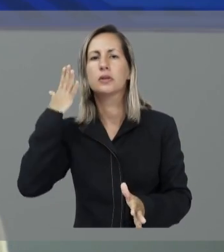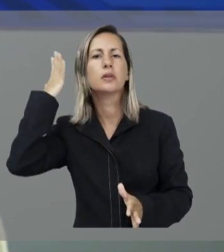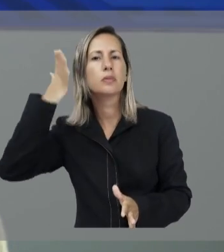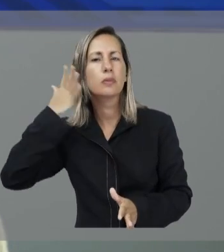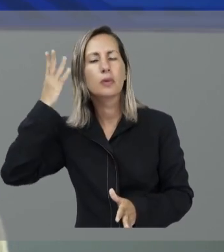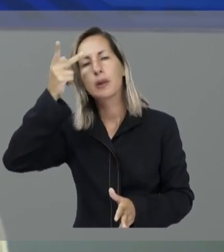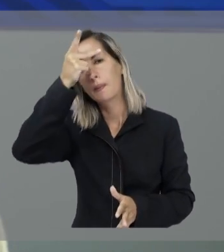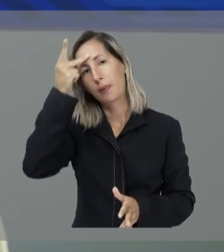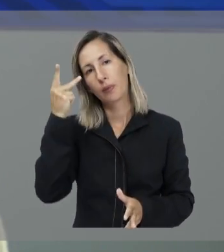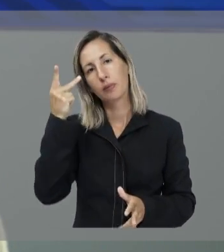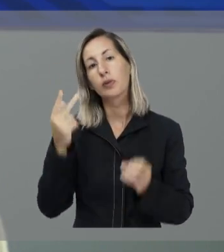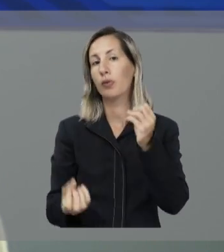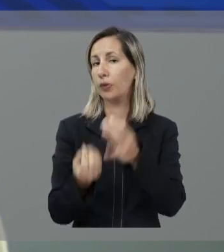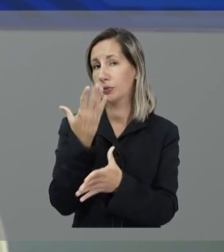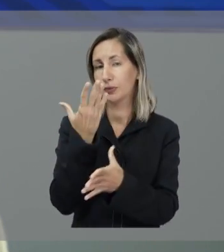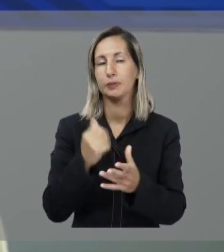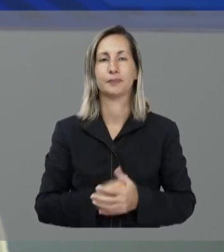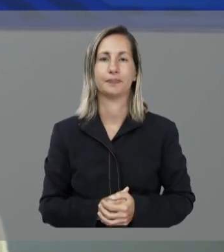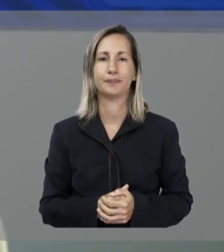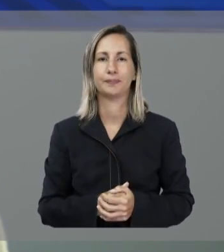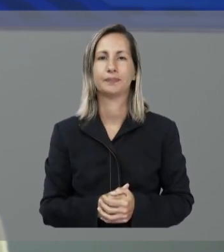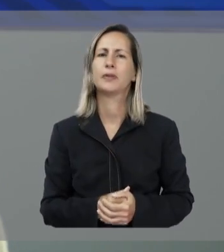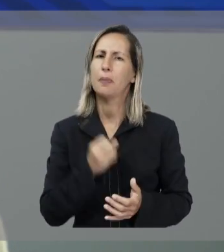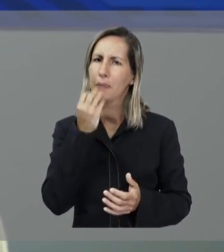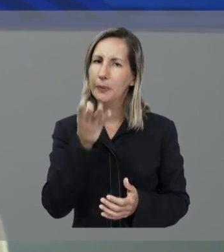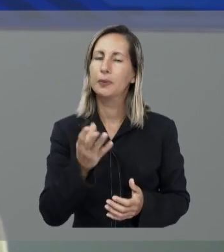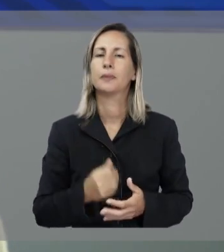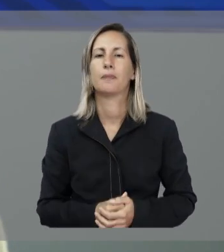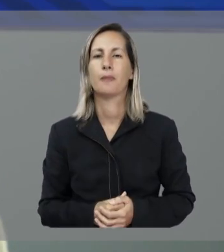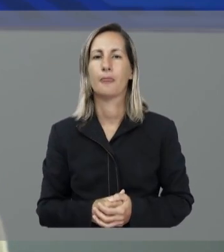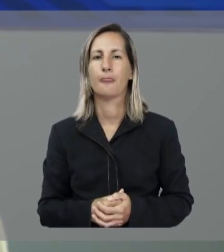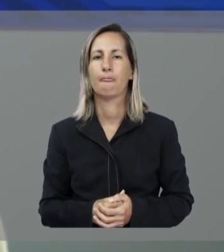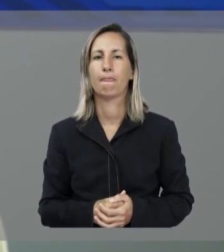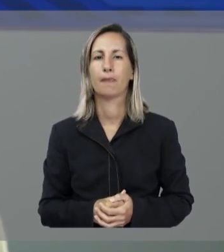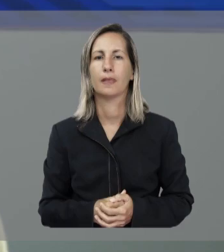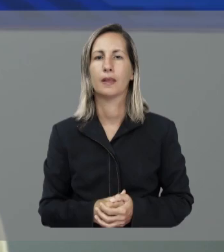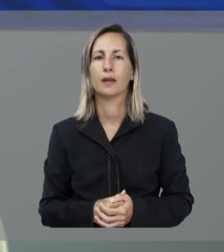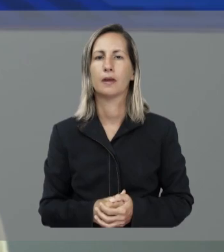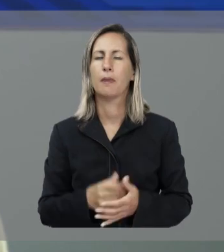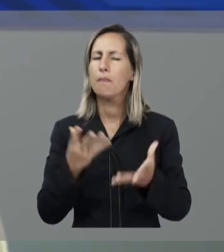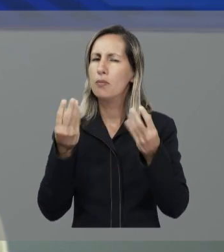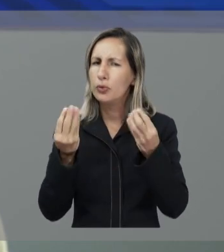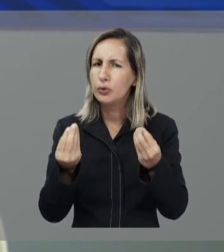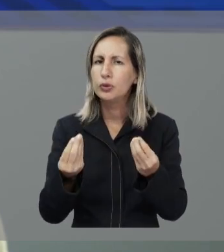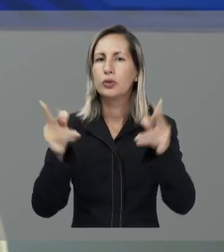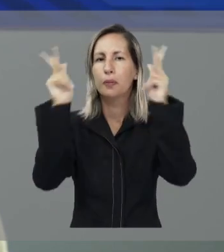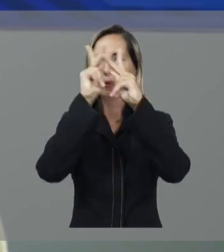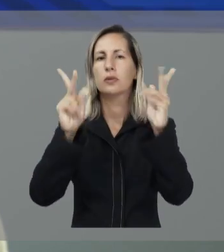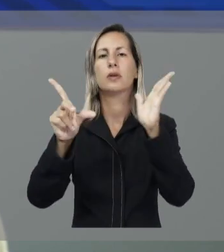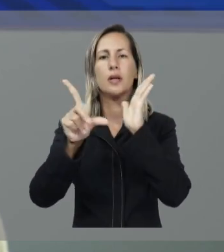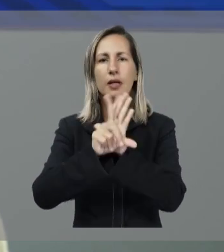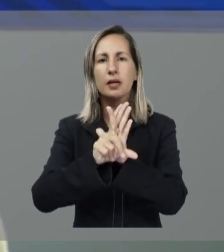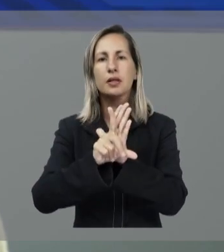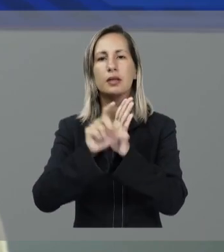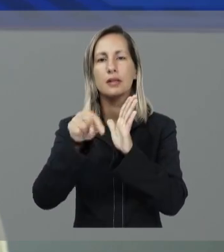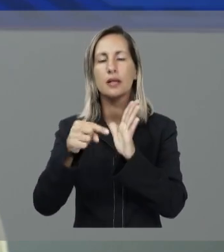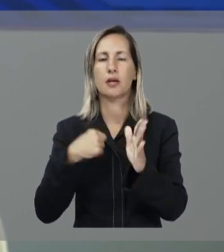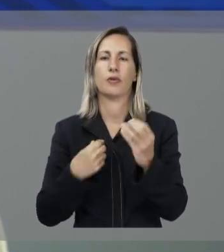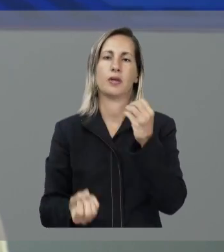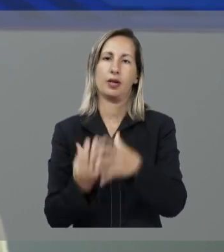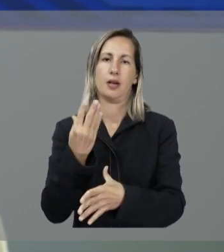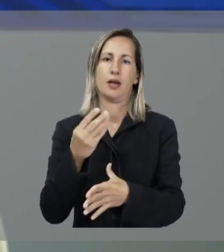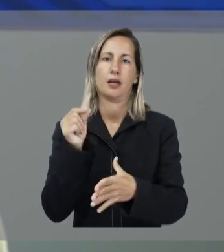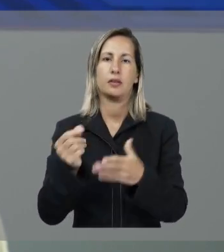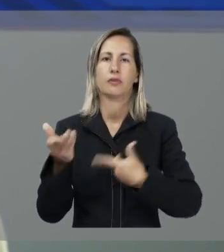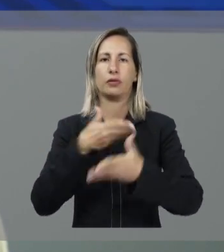pública e foi construído, né? E foi bem interessante. A grande maioria dos projetos de leis e das leis de minha autoria,